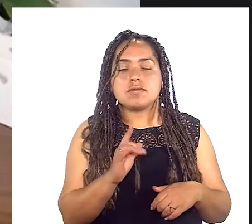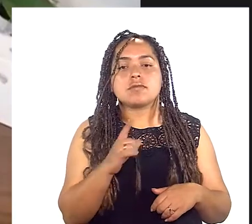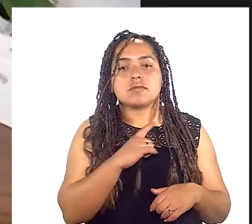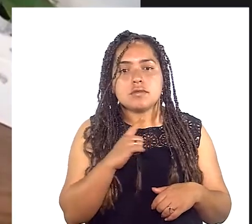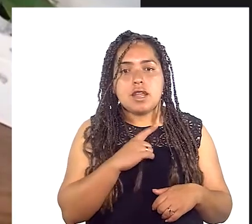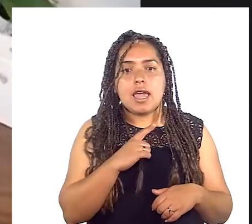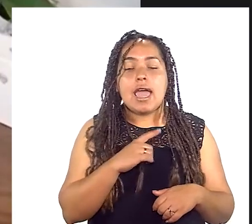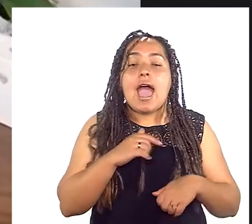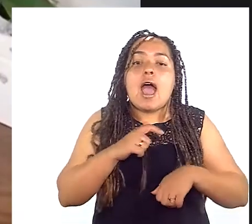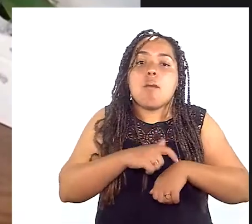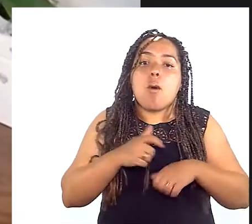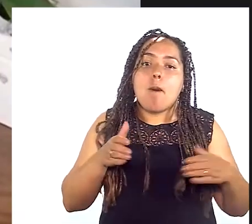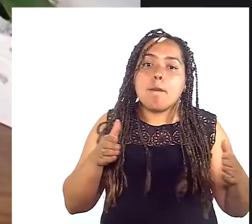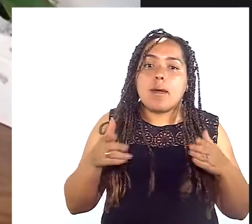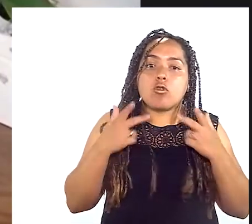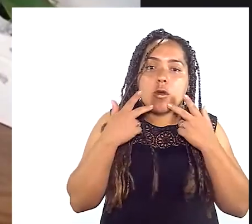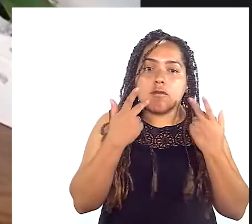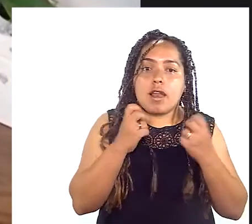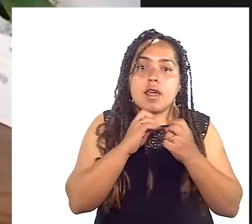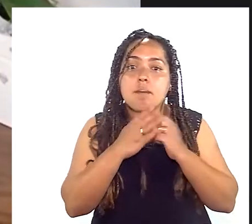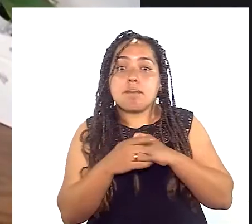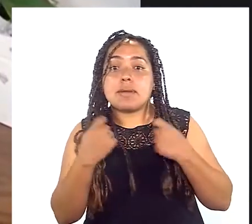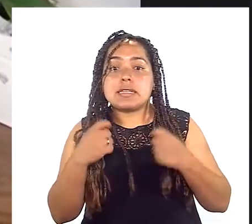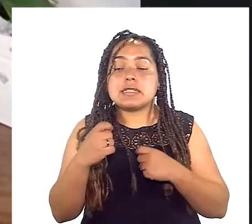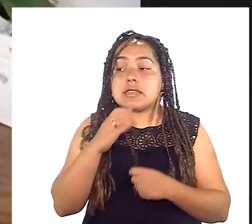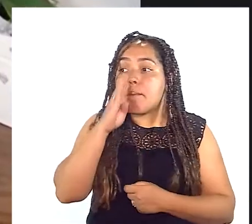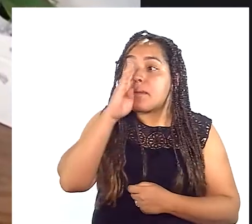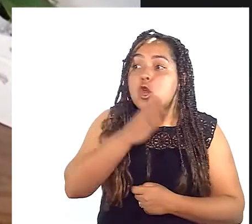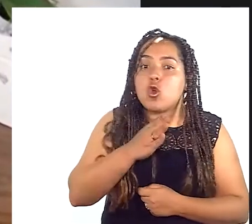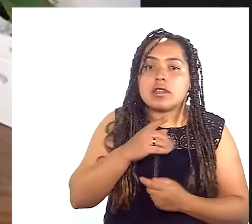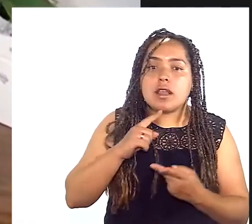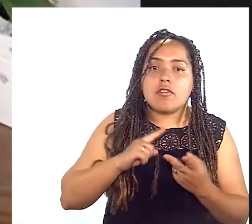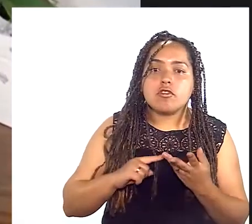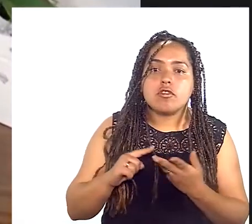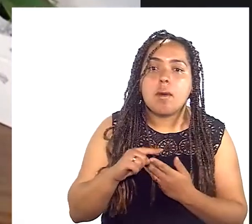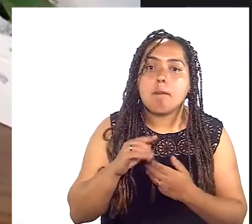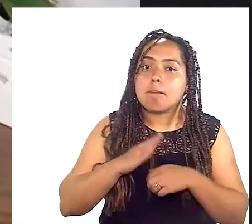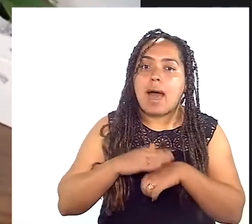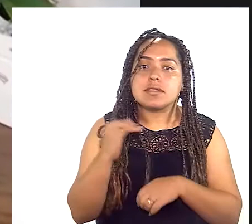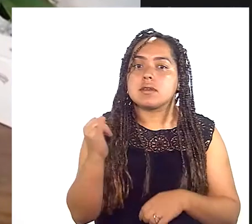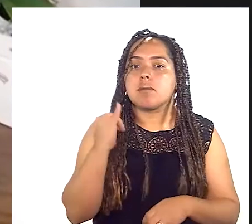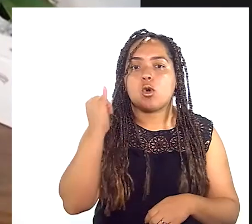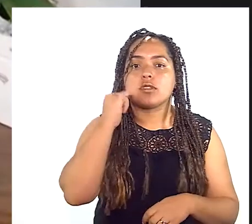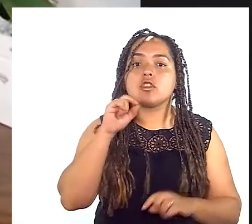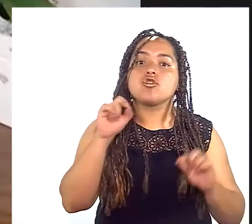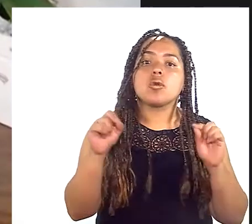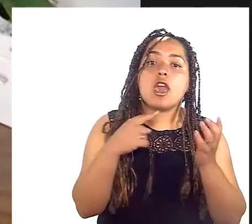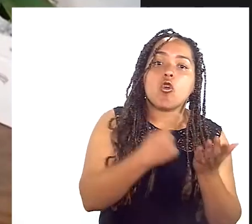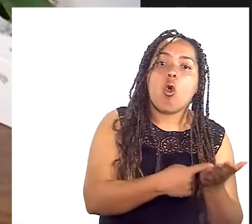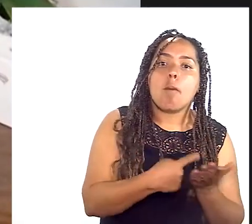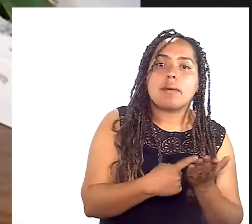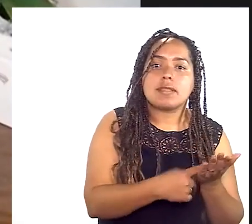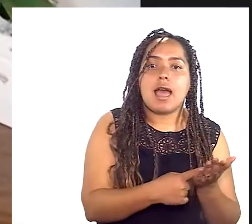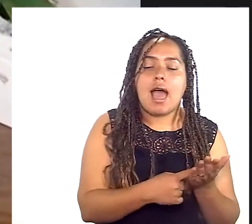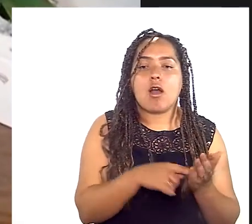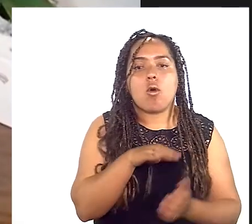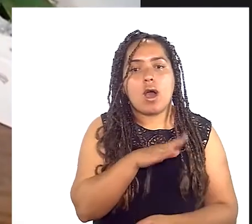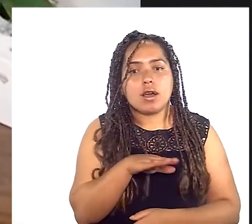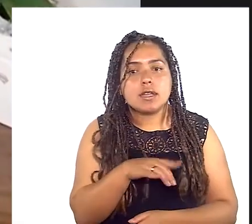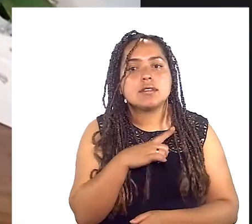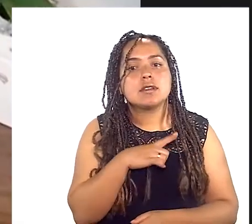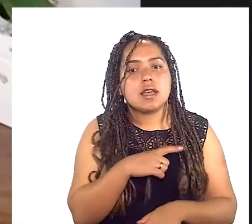você vai passar um pouquinho, 2 horas por dia. Mas é aquilo que eu falei, nesse momento de pandemia a gente tem tem que traçar as prioridades do que você